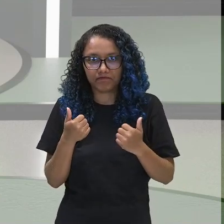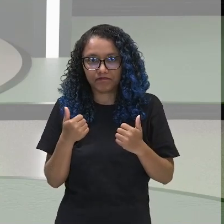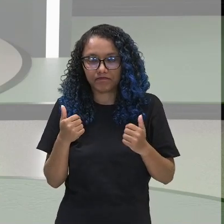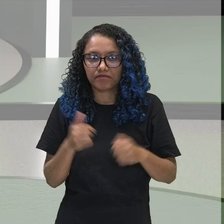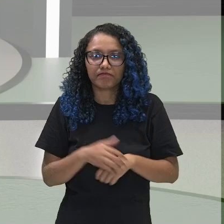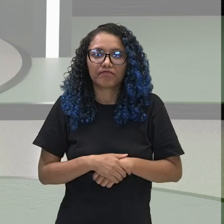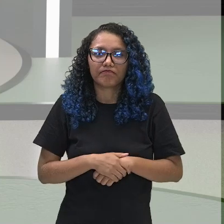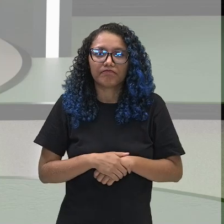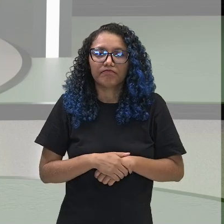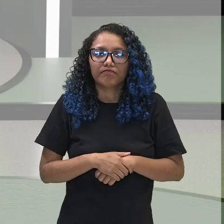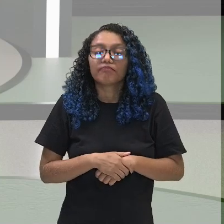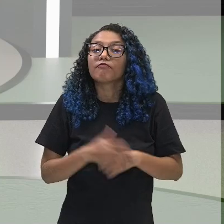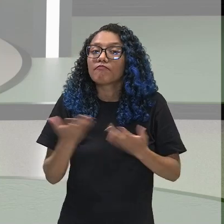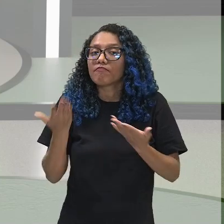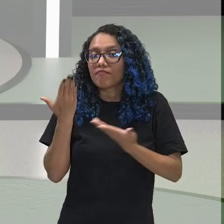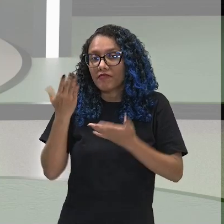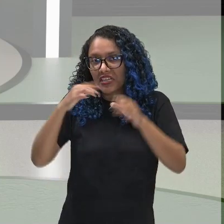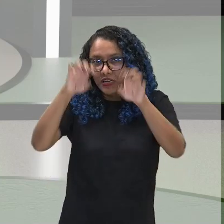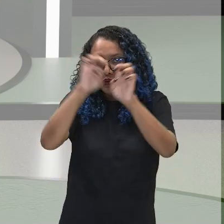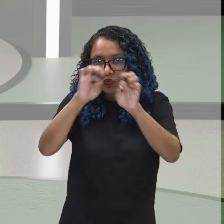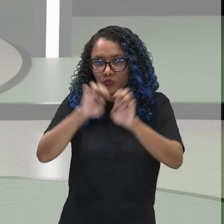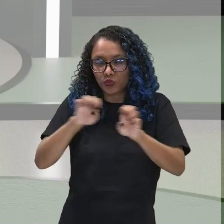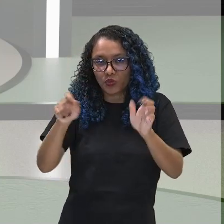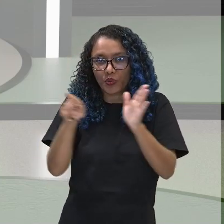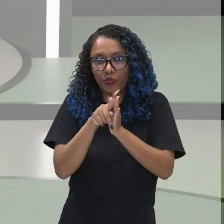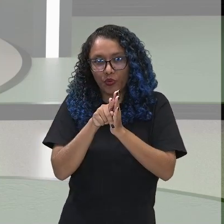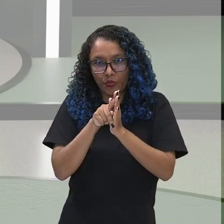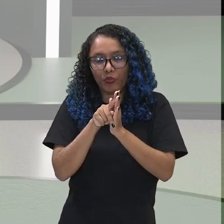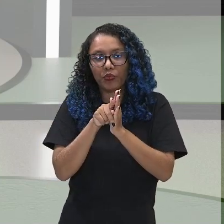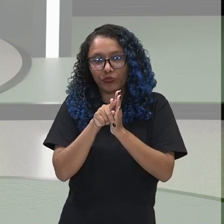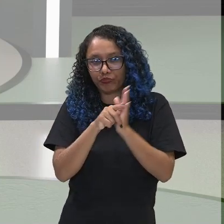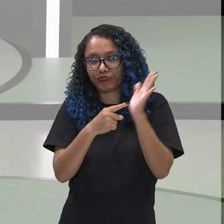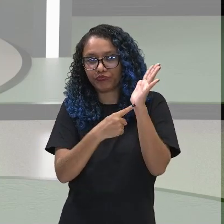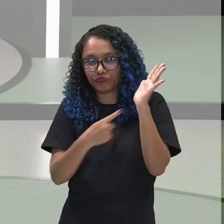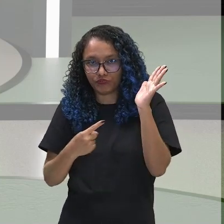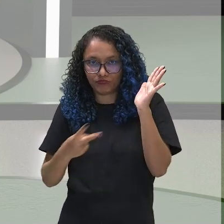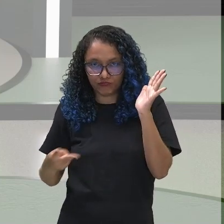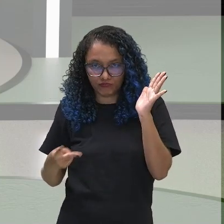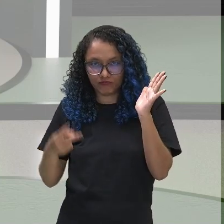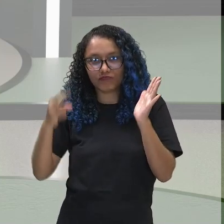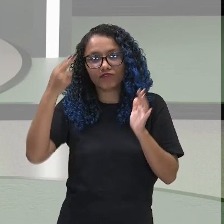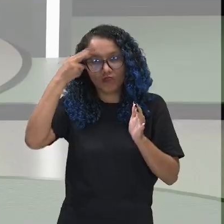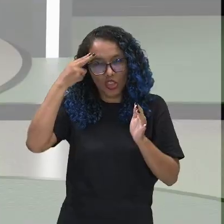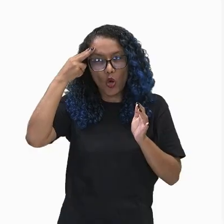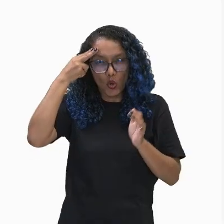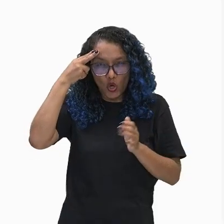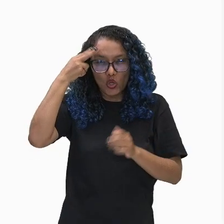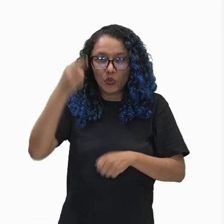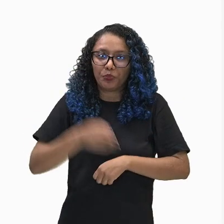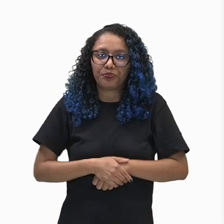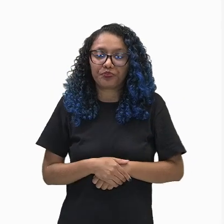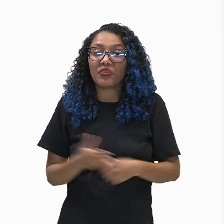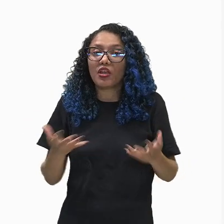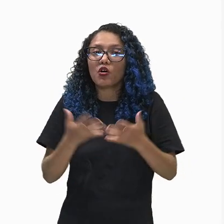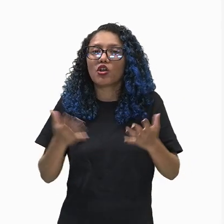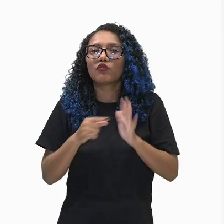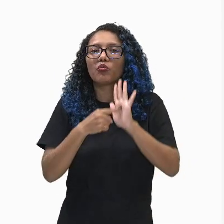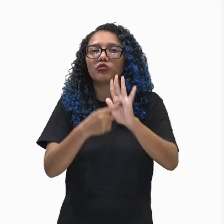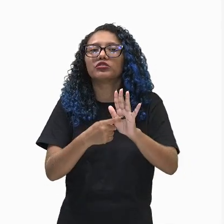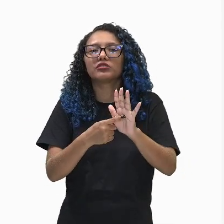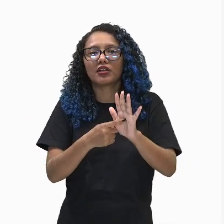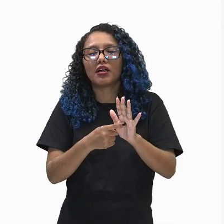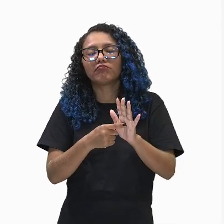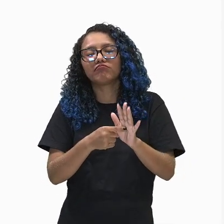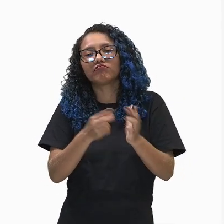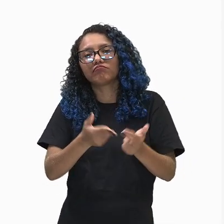aí esta estrutura do neurônio, tá bom? Então, vamos ver as funções do sistema nervoso.